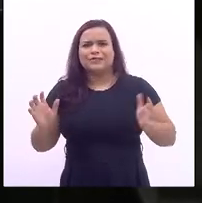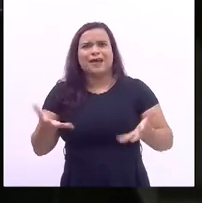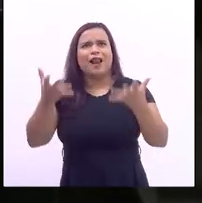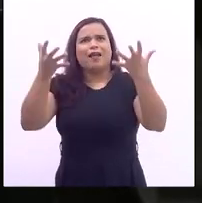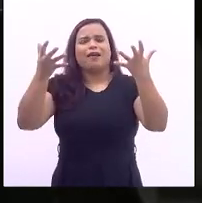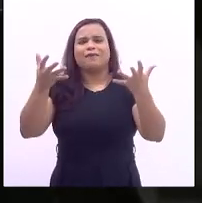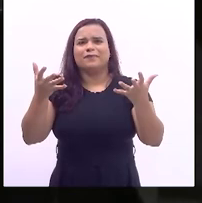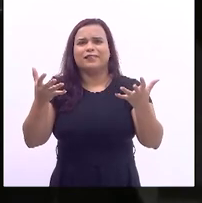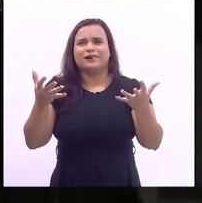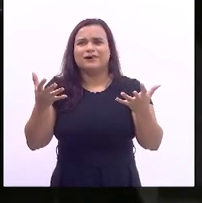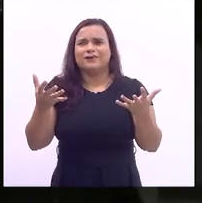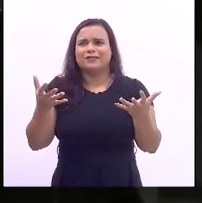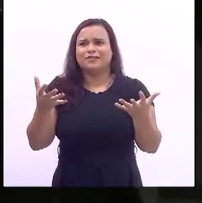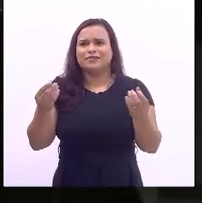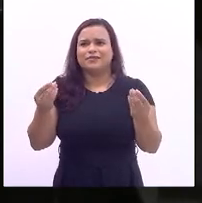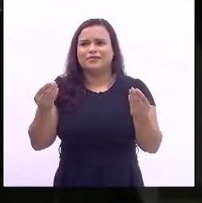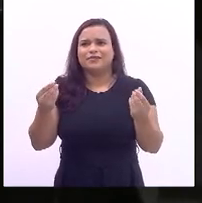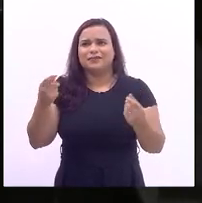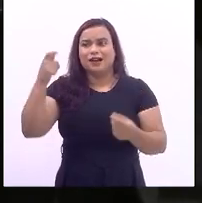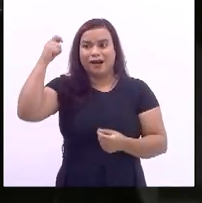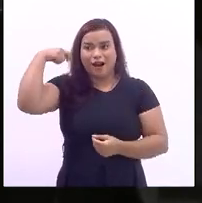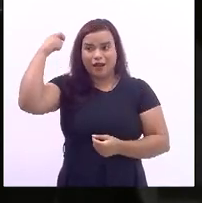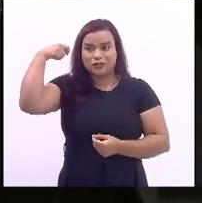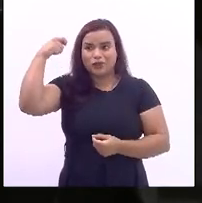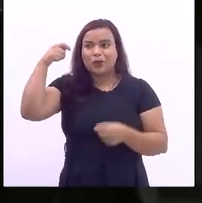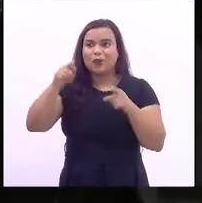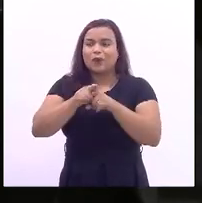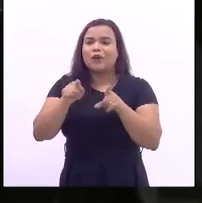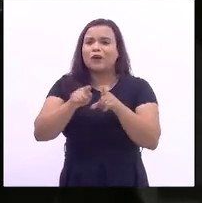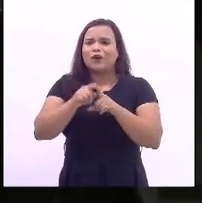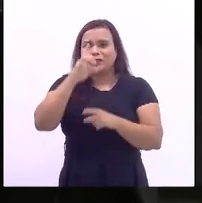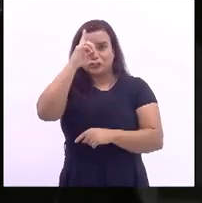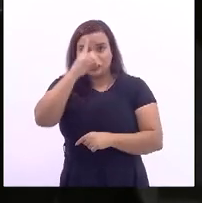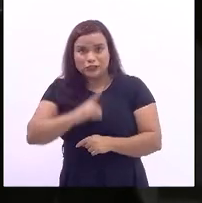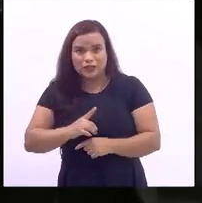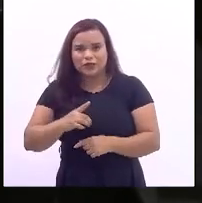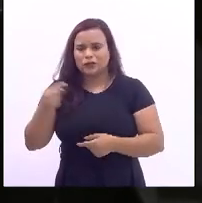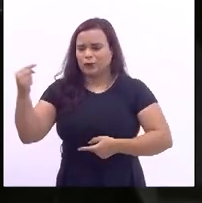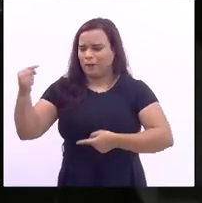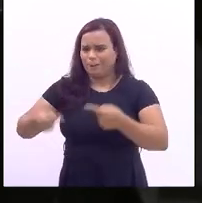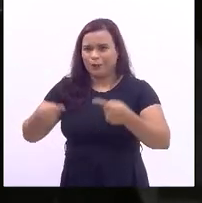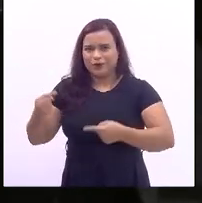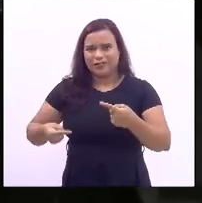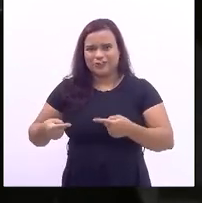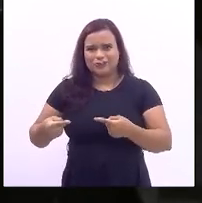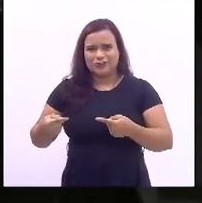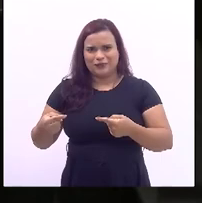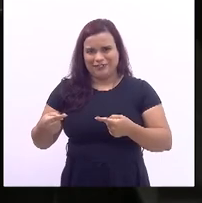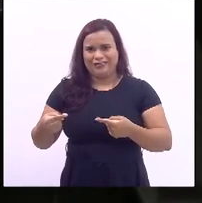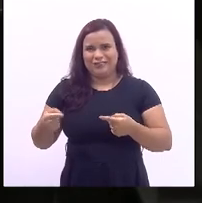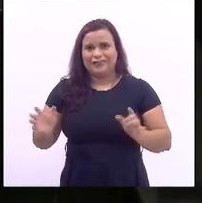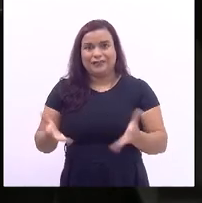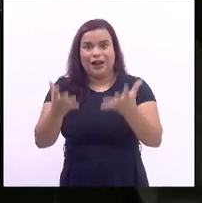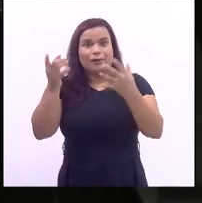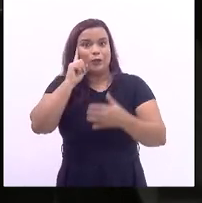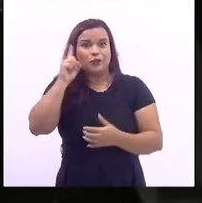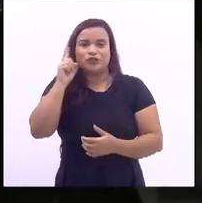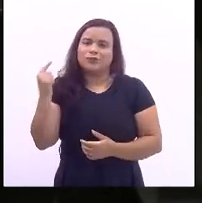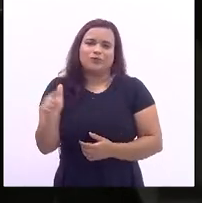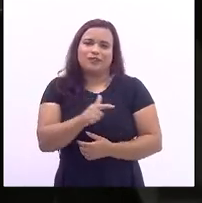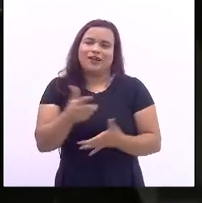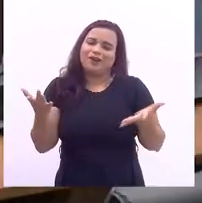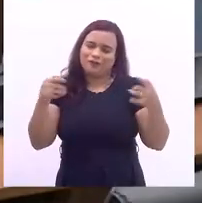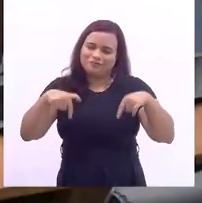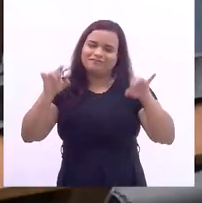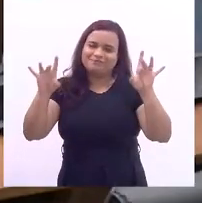um um ator e diretor e um político da qualidade do meu muito obrigado